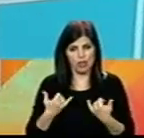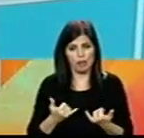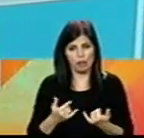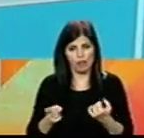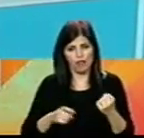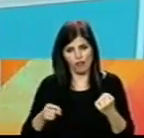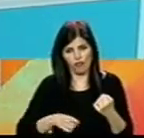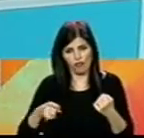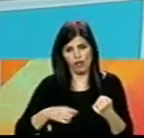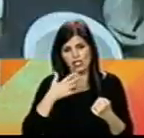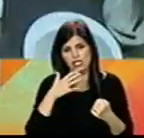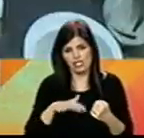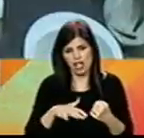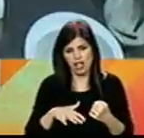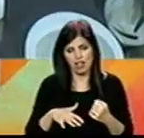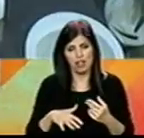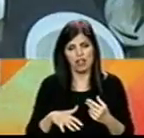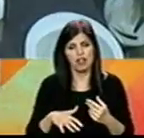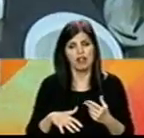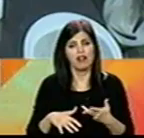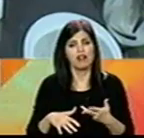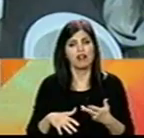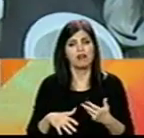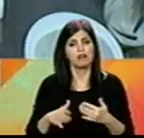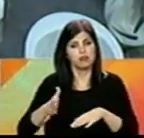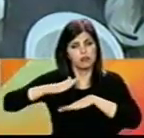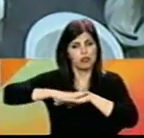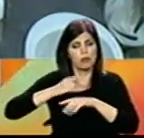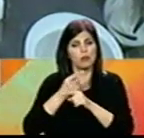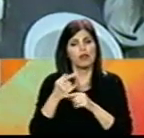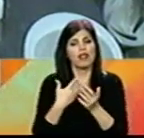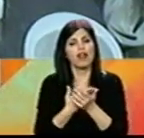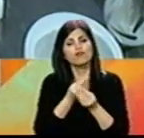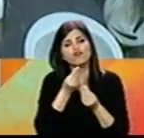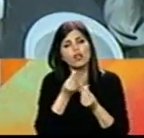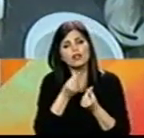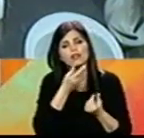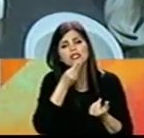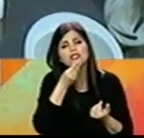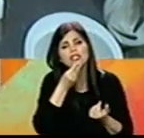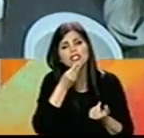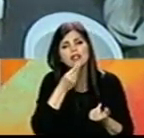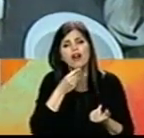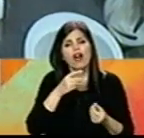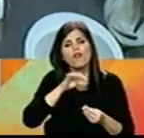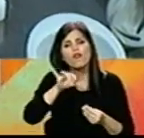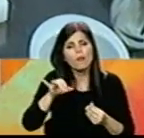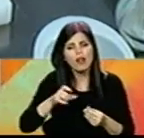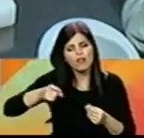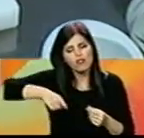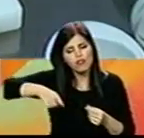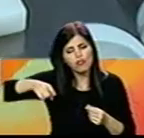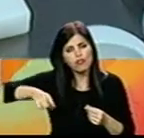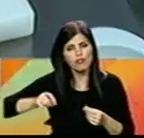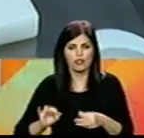um pouco de sal fumado por cima, porque aqui queremos dar um bocadinho também do sabor também a fumado. Vamos depois com o maçarico